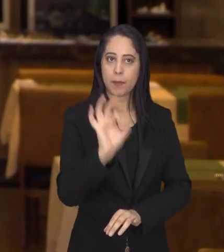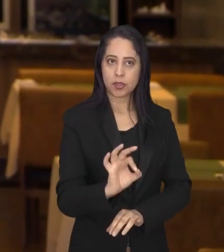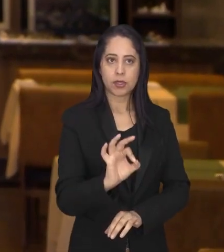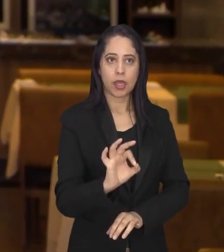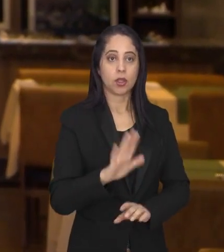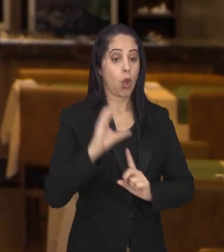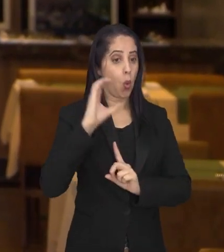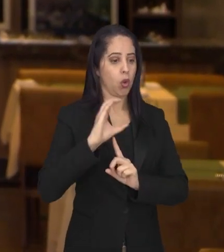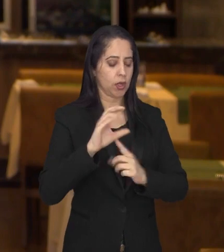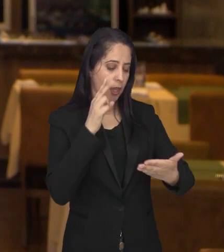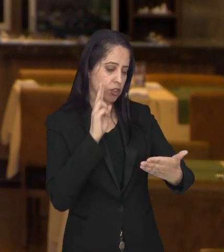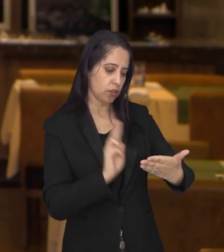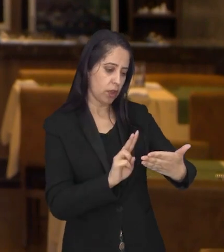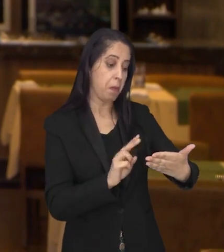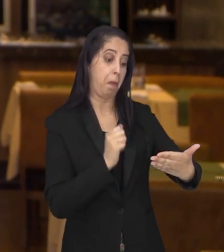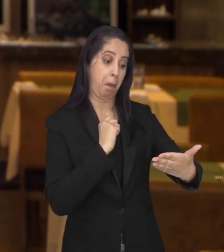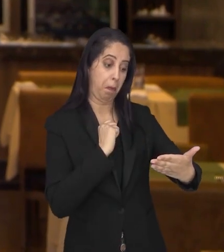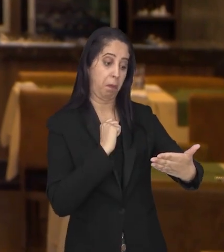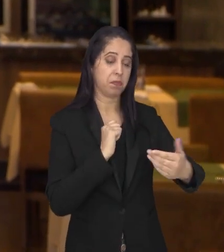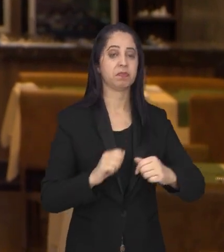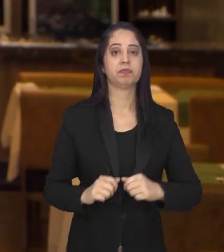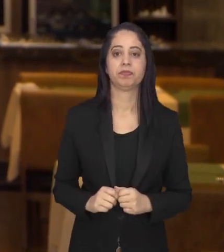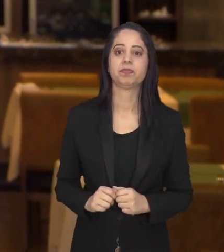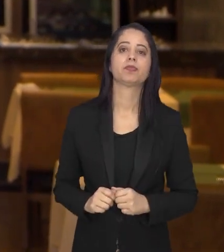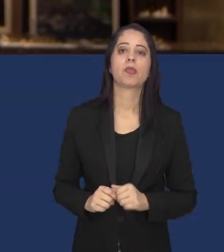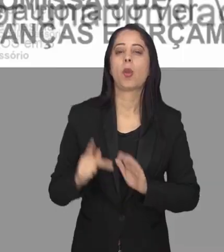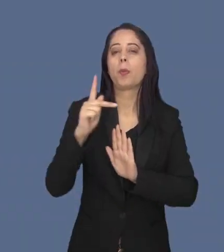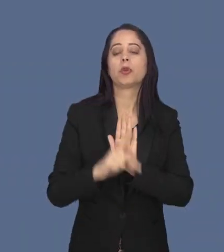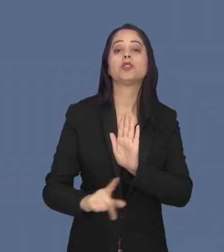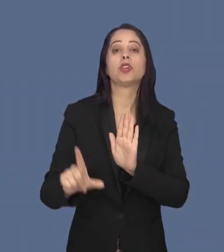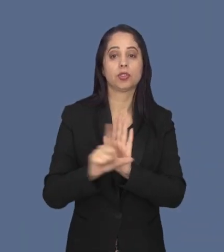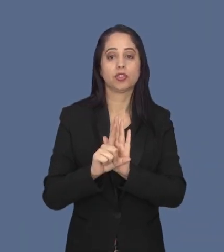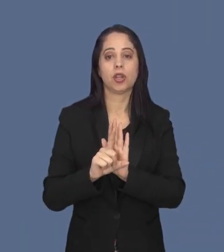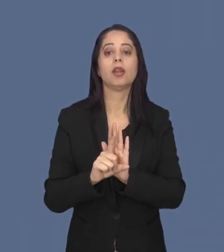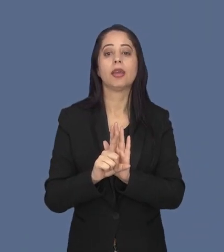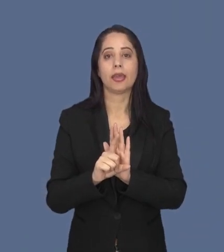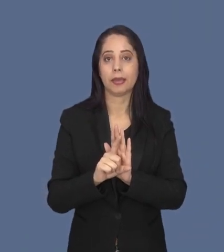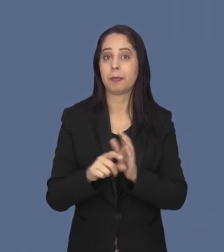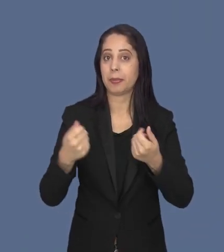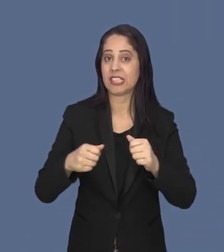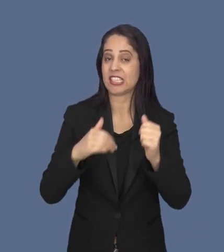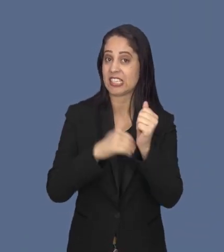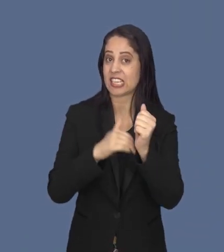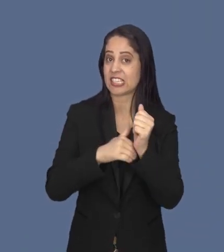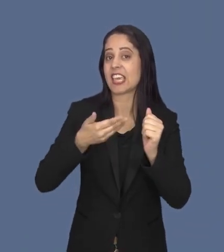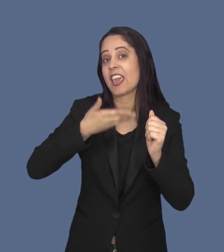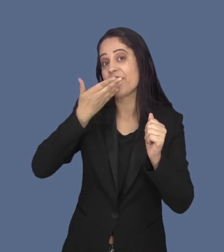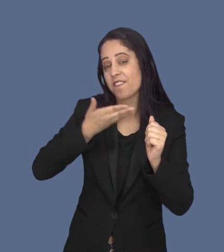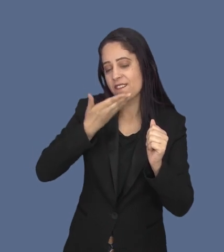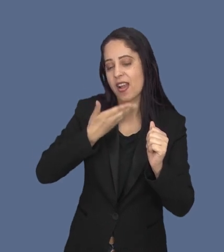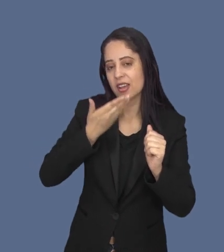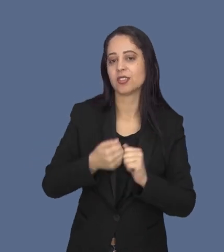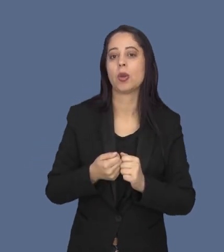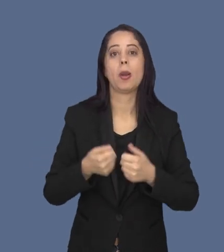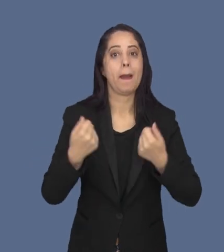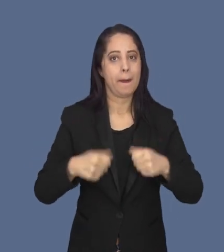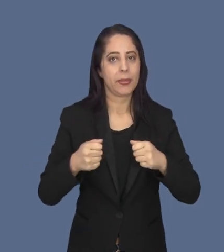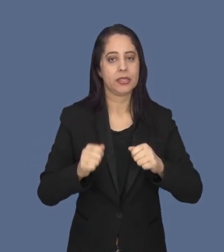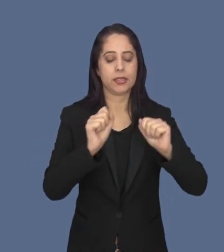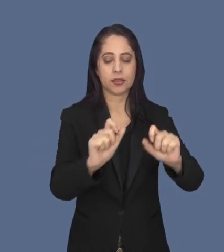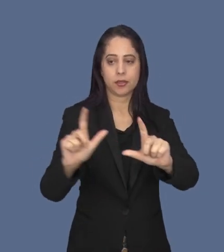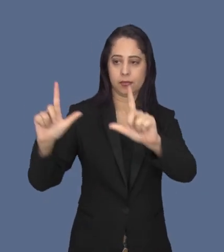só para o atendimento ao cliente, mas também para os próprios funcionários. O digital é muito mais prático e mais rápido, né? O cliente não precisa esperar o